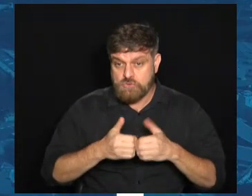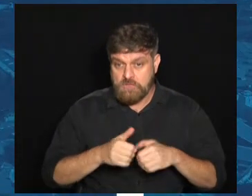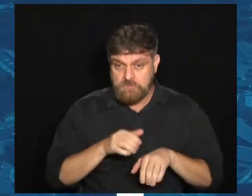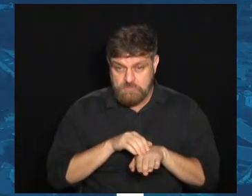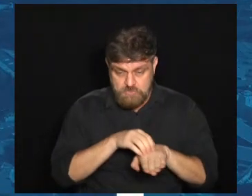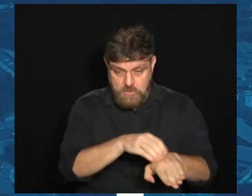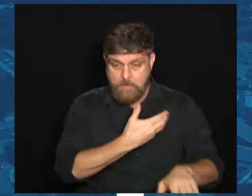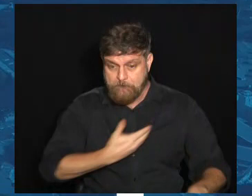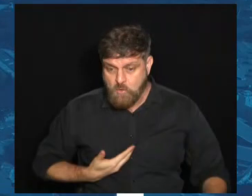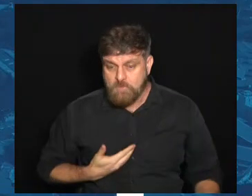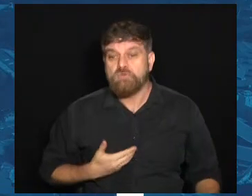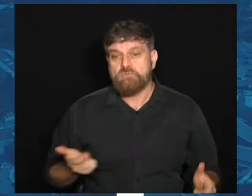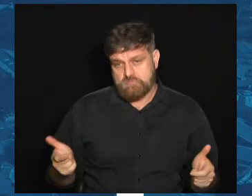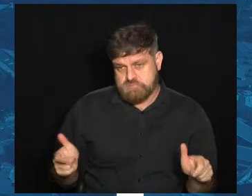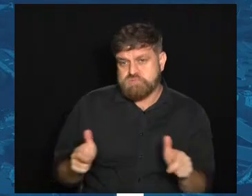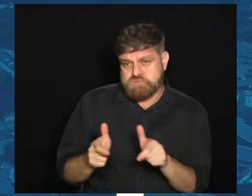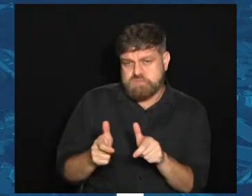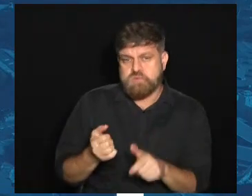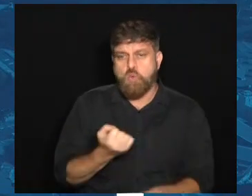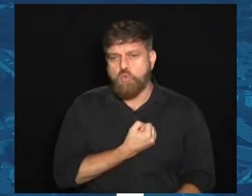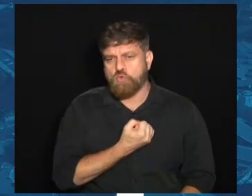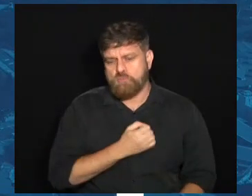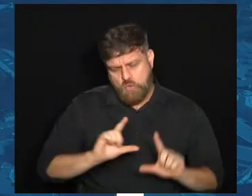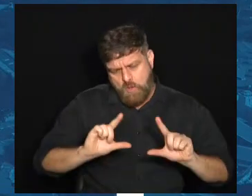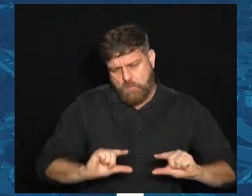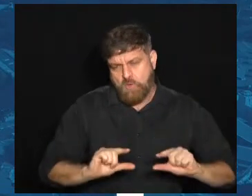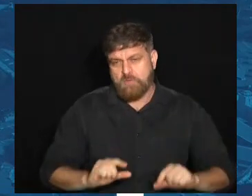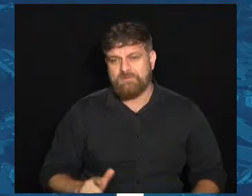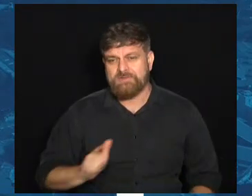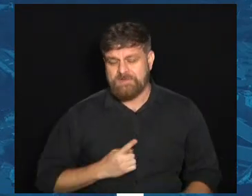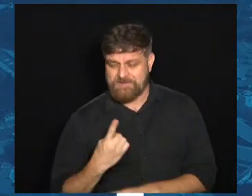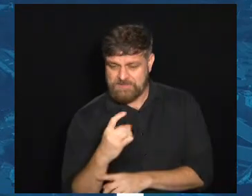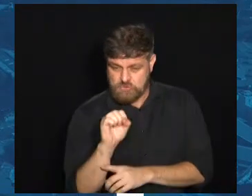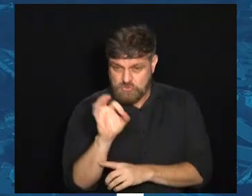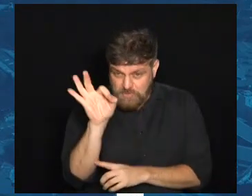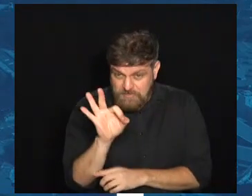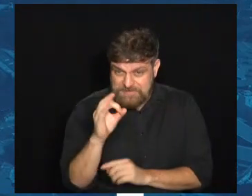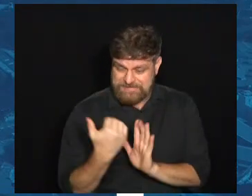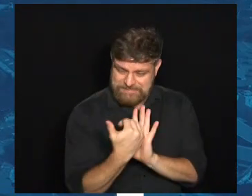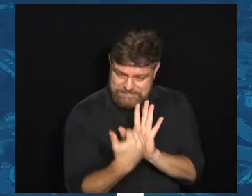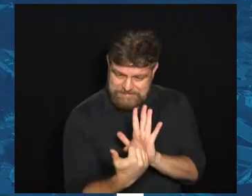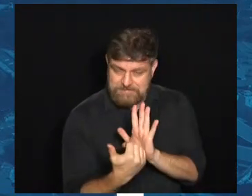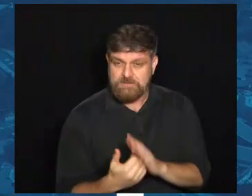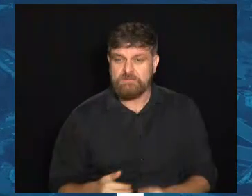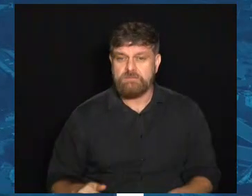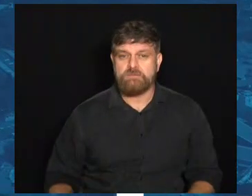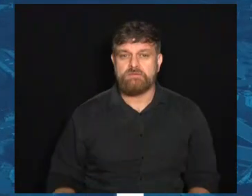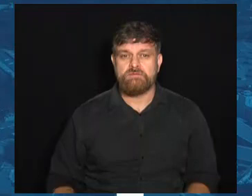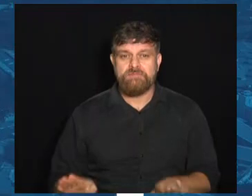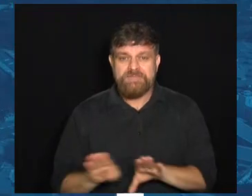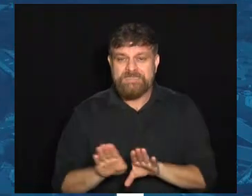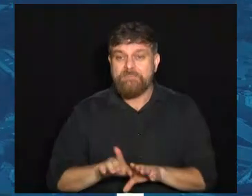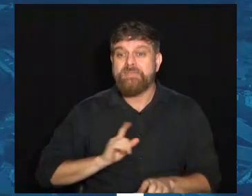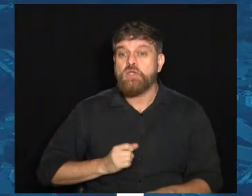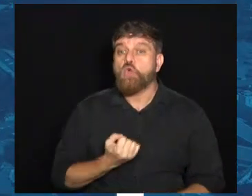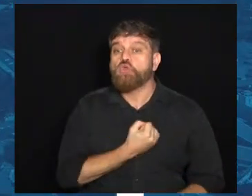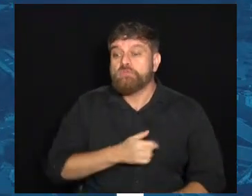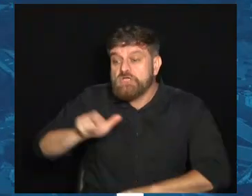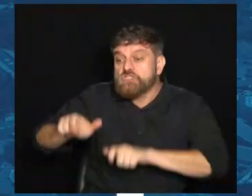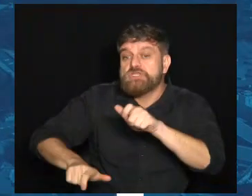teve uma redução de 18% mas teve uma redução de passageiros